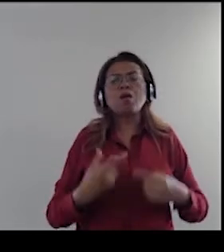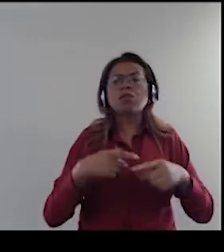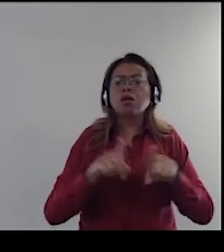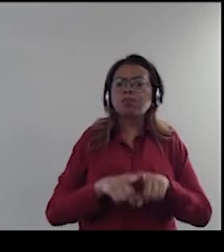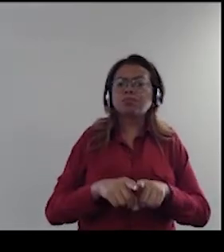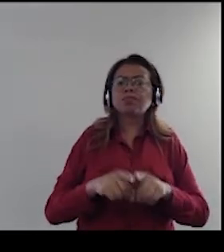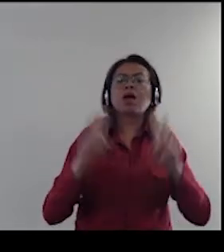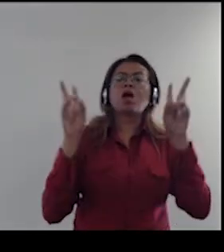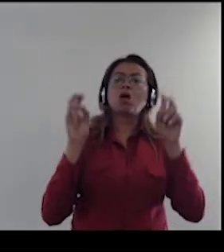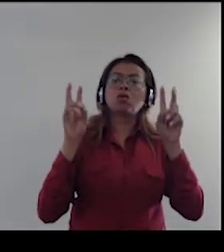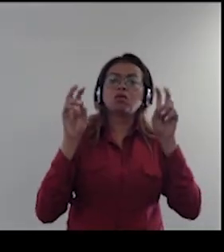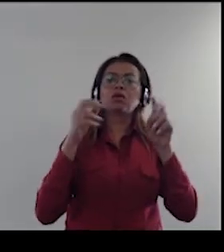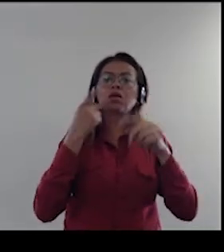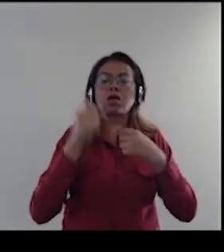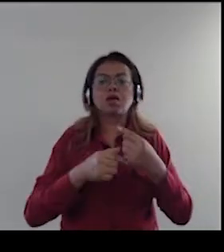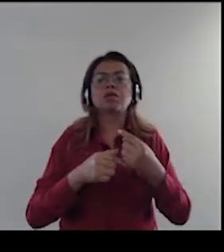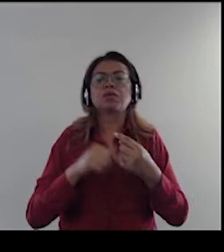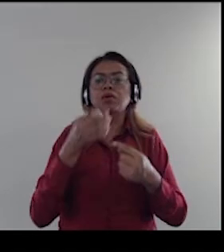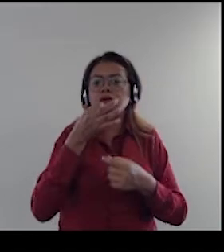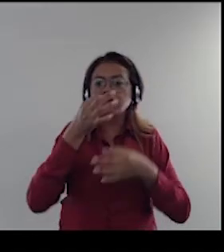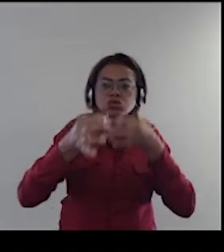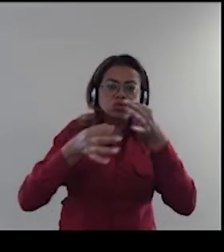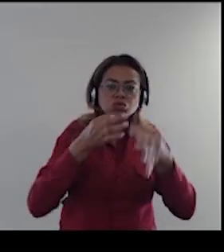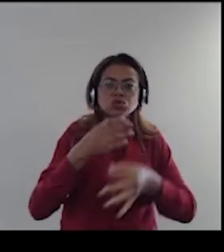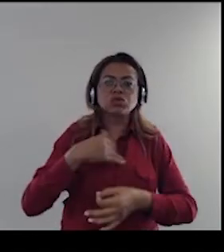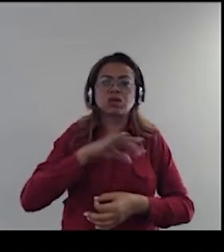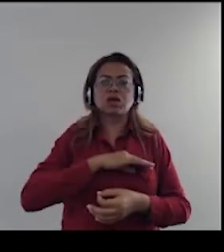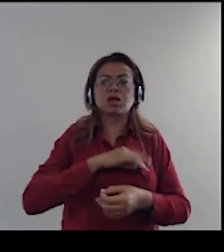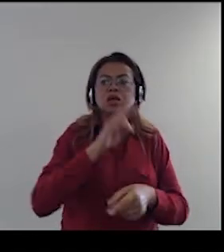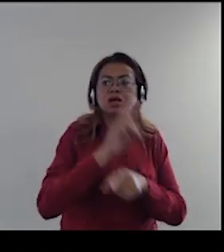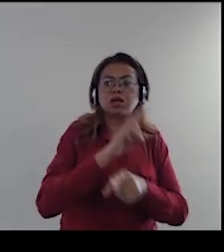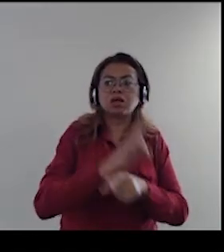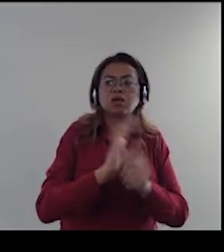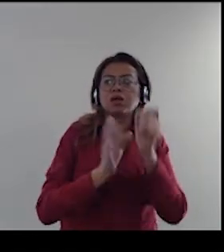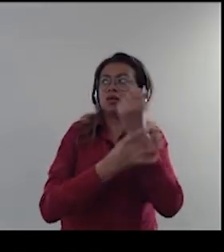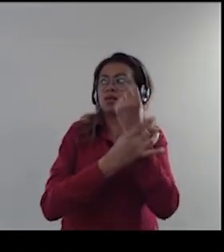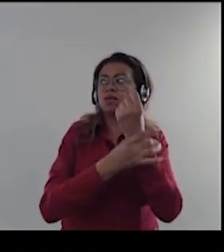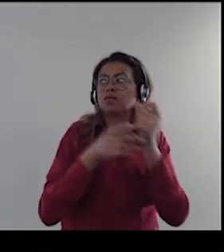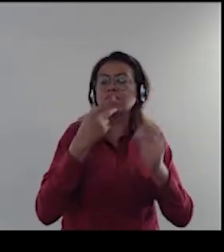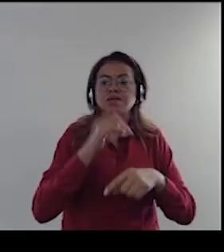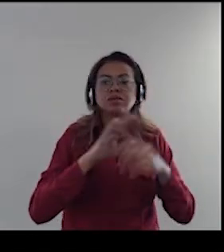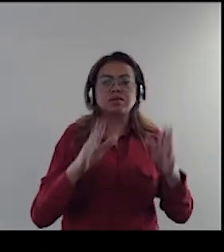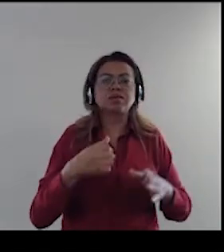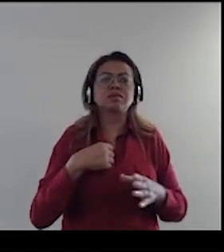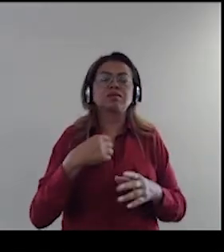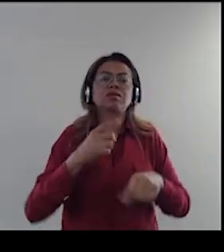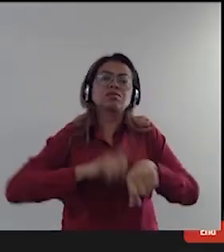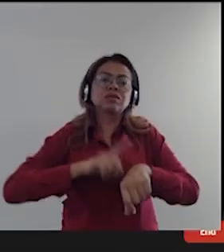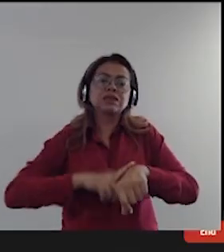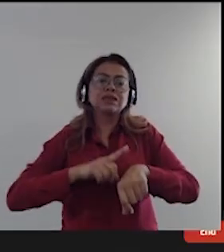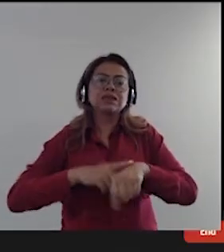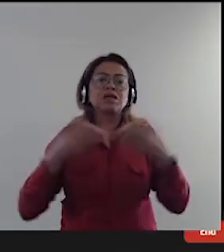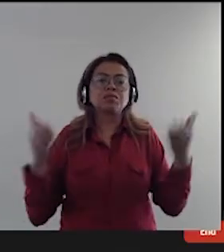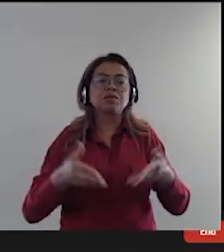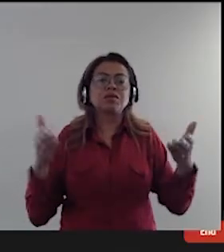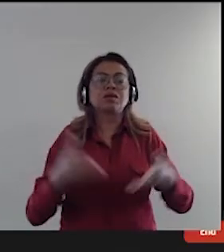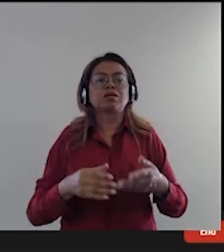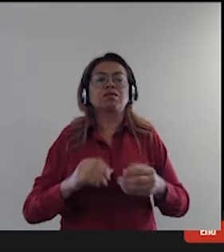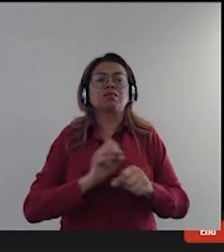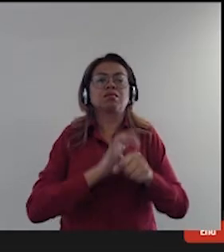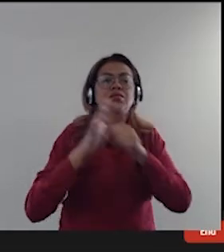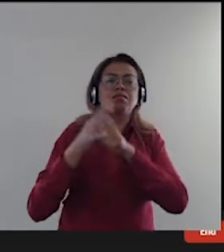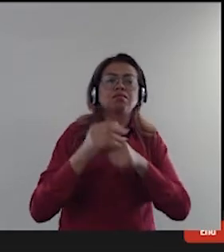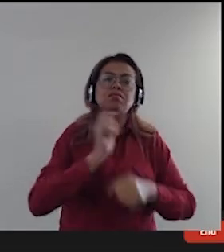extremamente relevante, né, porque sugere que a guarda, convivência e alienação parental, nesses tempos de pandemia,